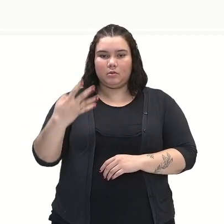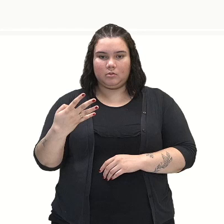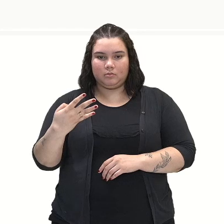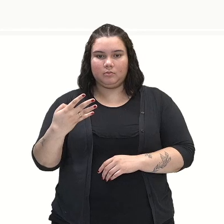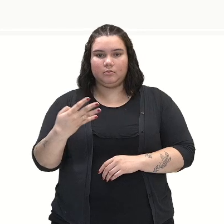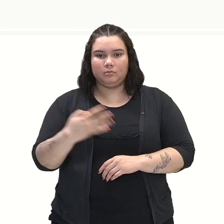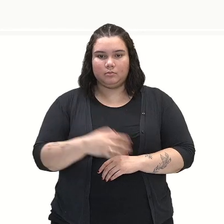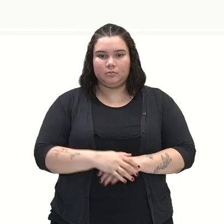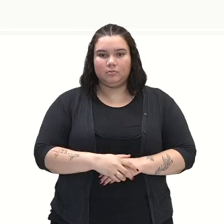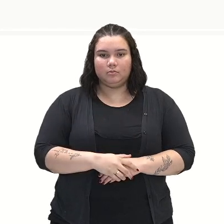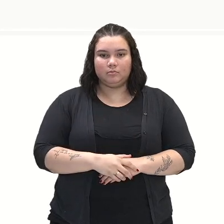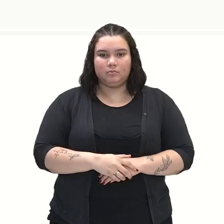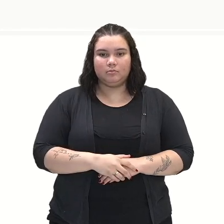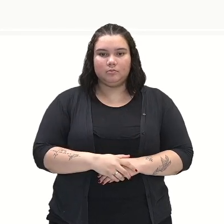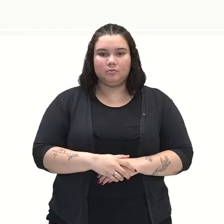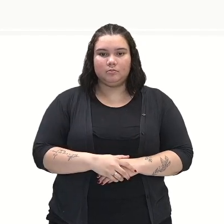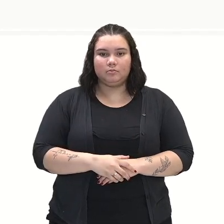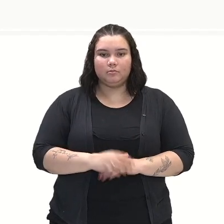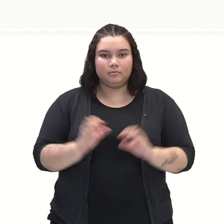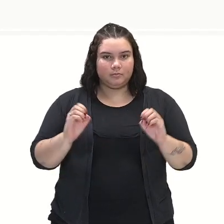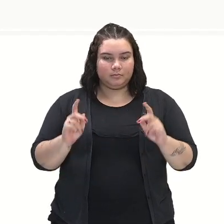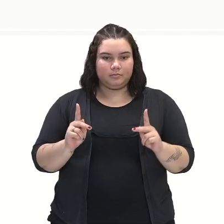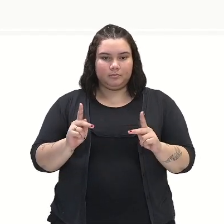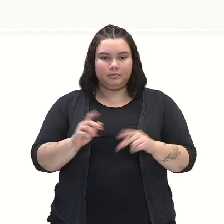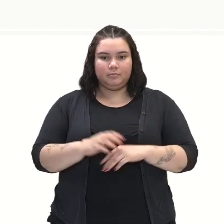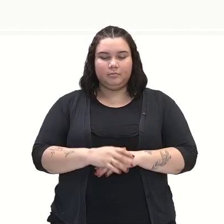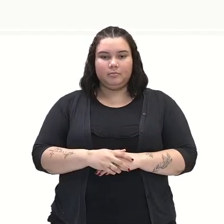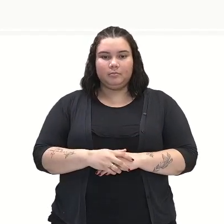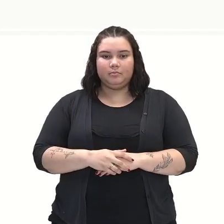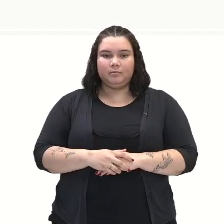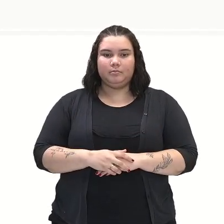64. Ok?